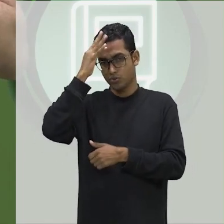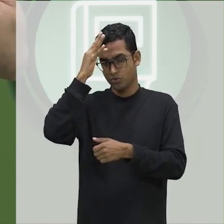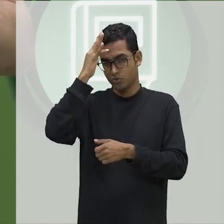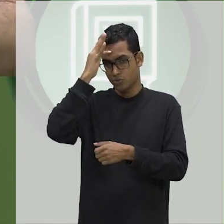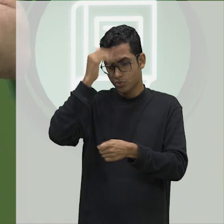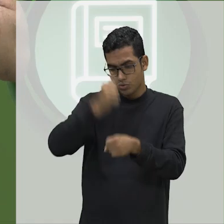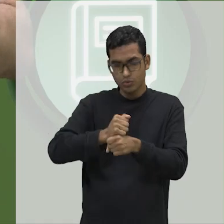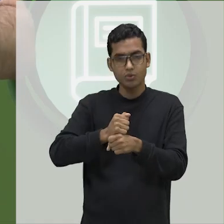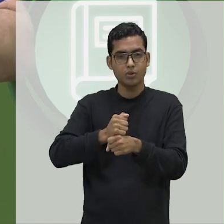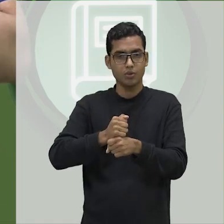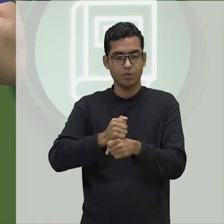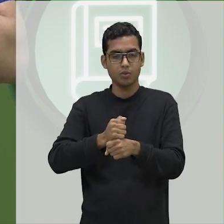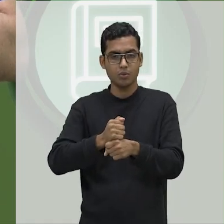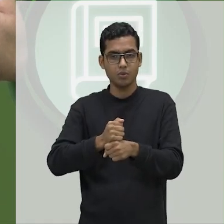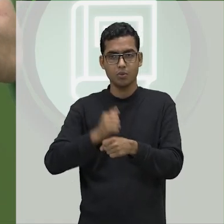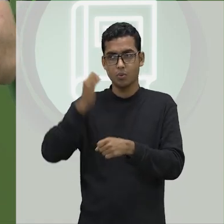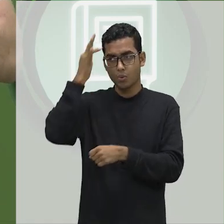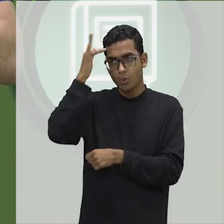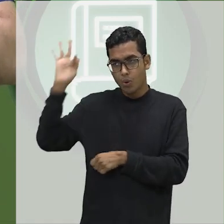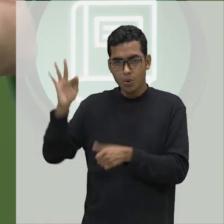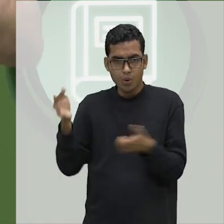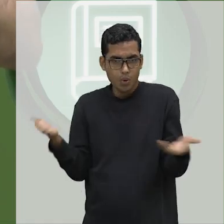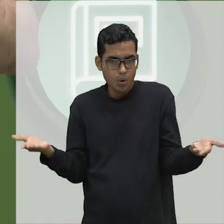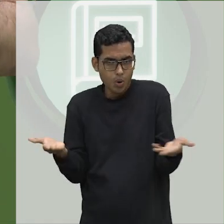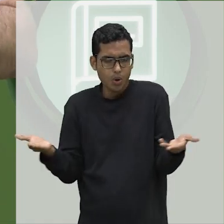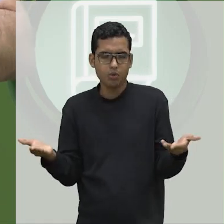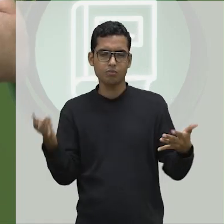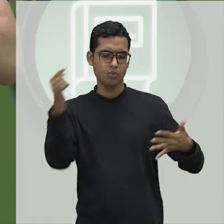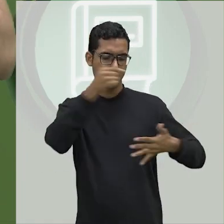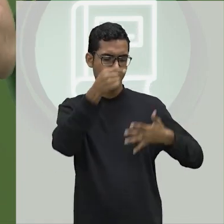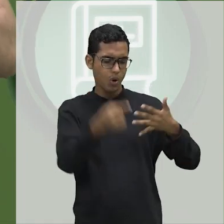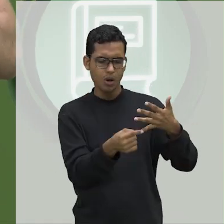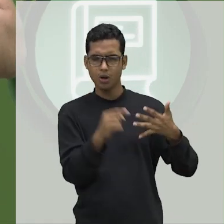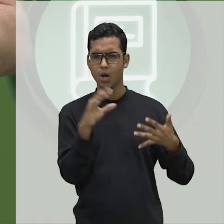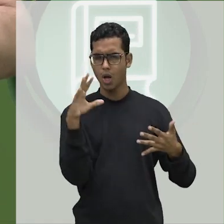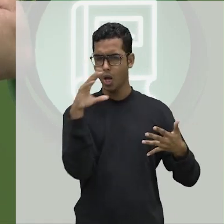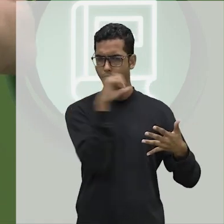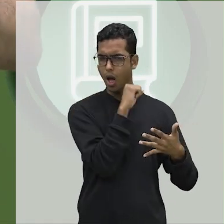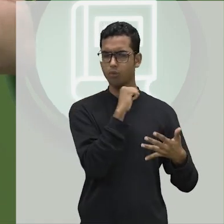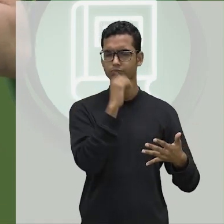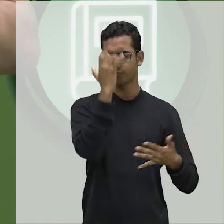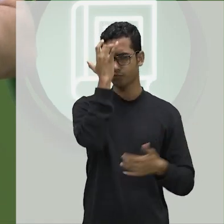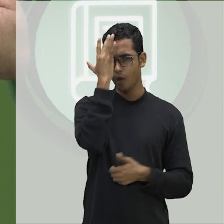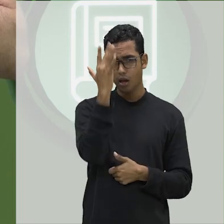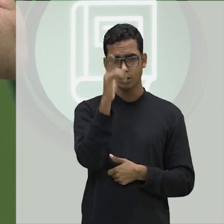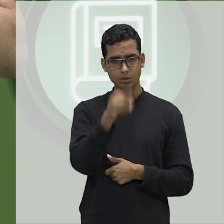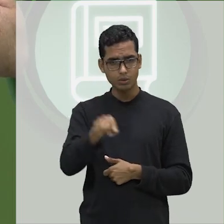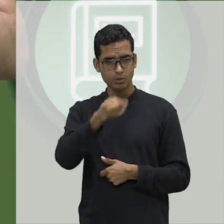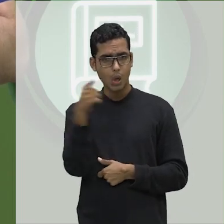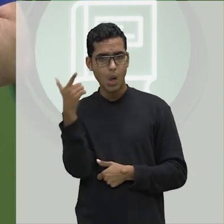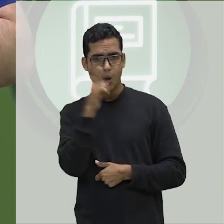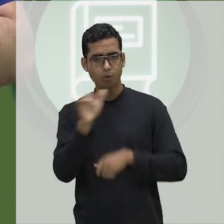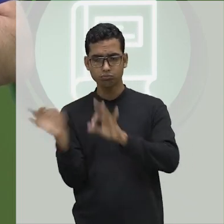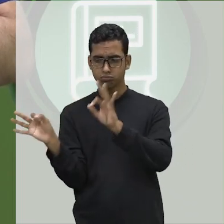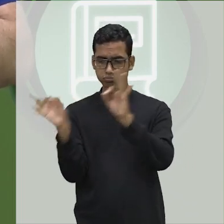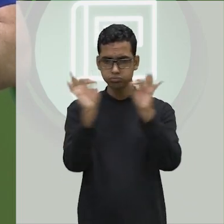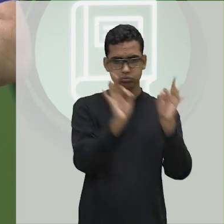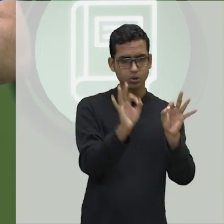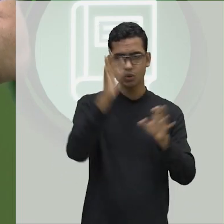Então nós vamos verificar cada um de maneira superficial, tranquila, para você ter uma ideia de que a